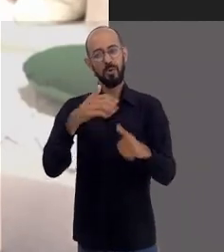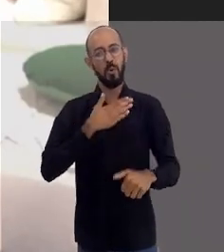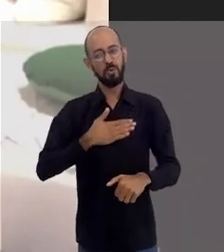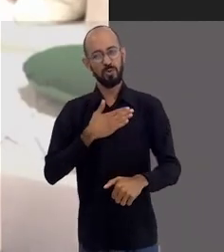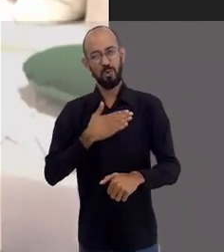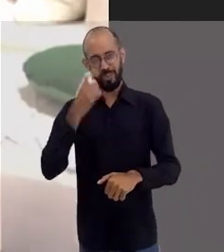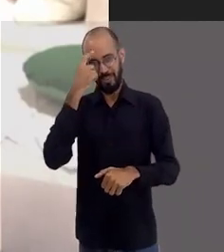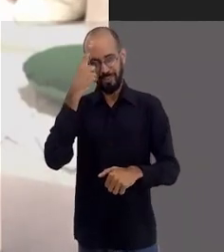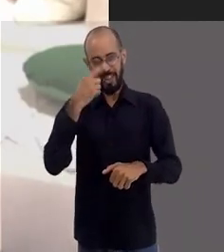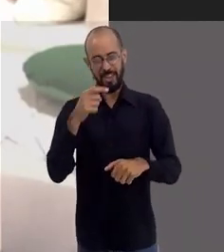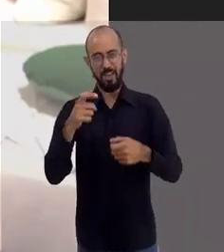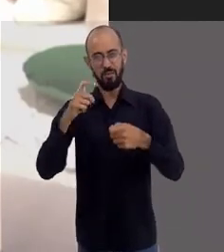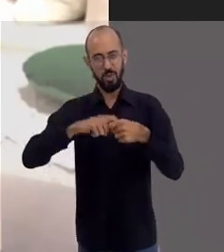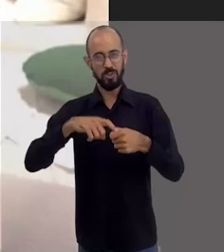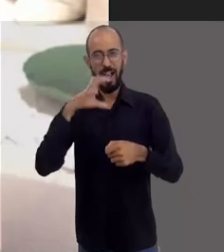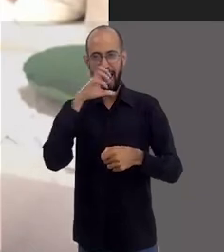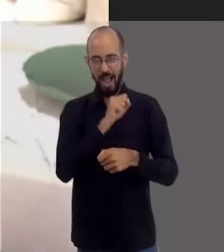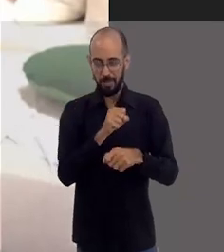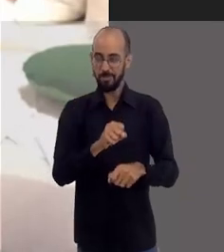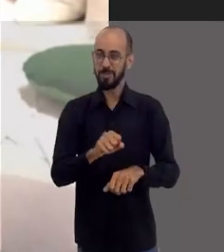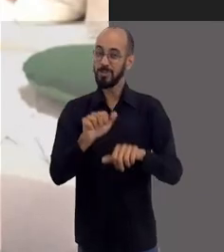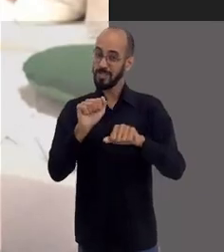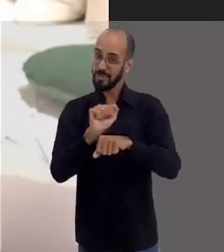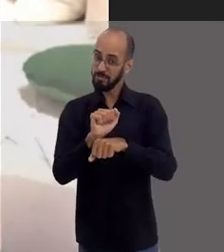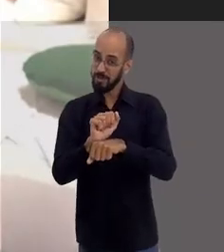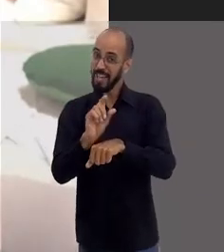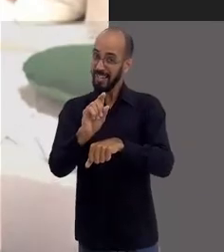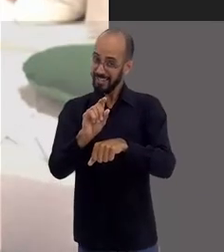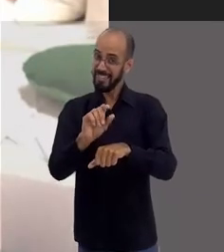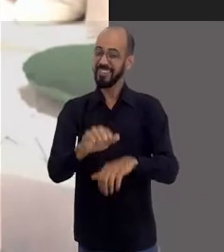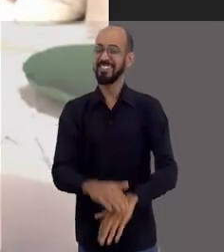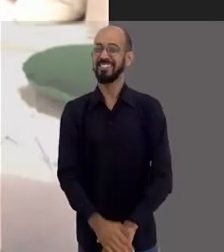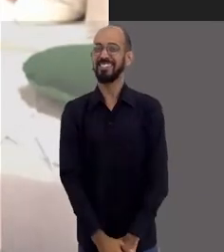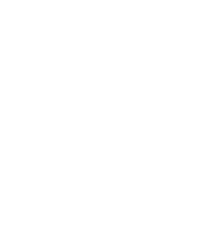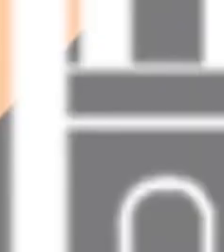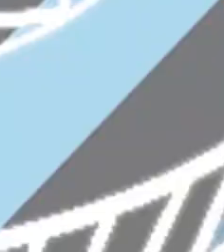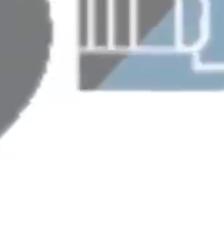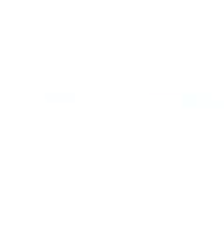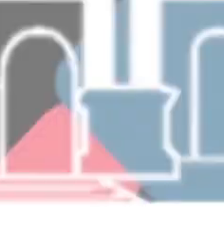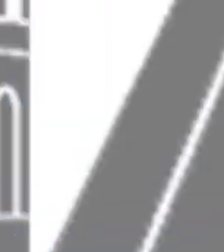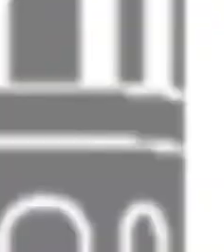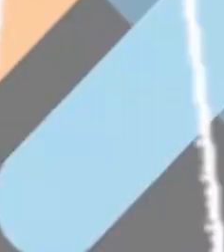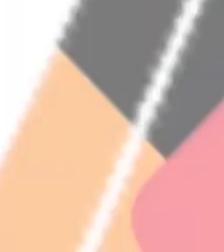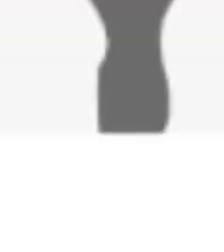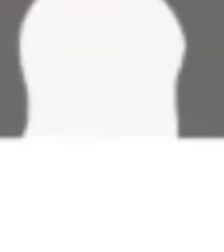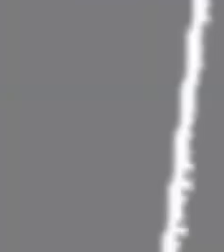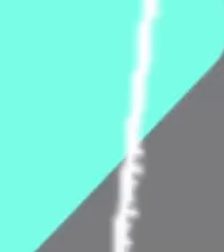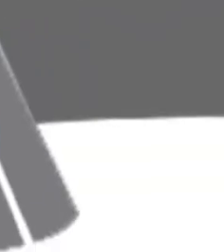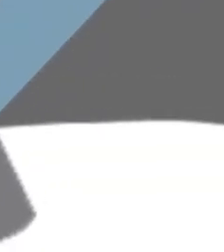a ideia do Caruso você vai ficar com a gente volta rapidinho rapidinho fica com a gente e